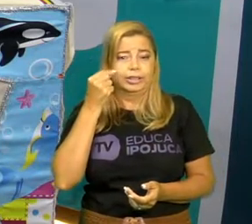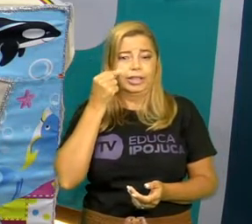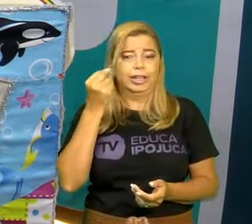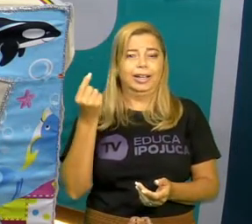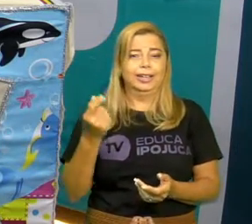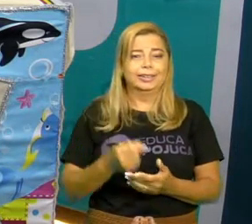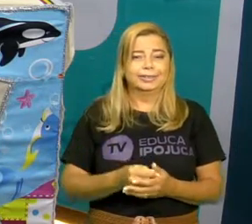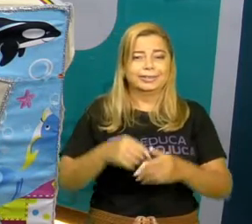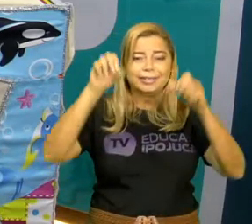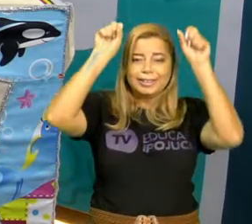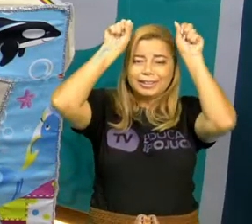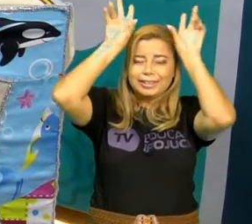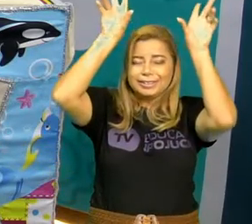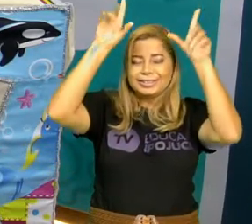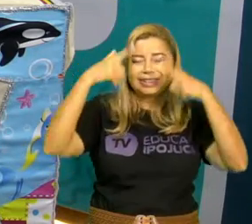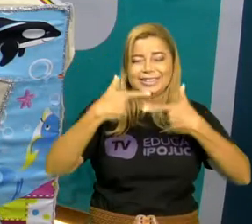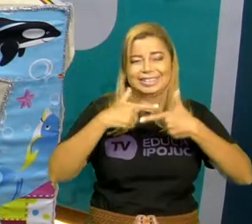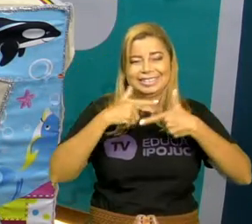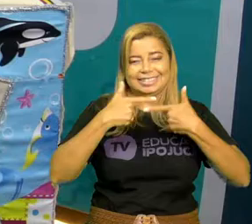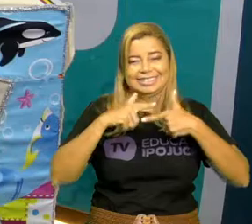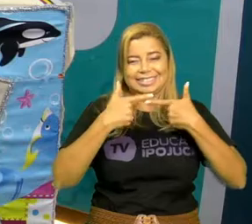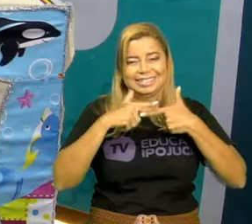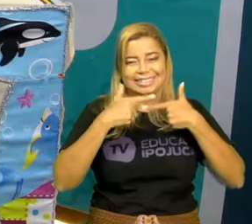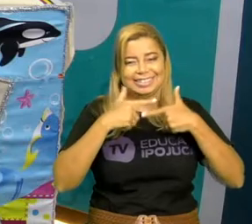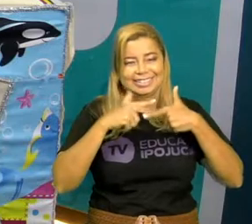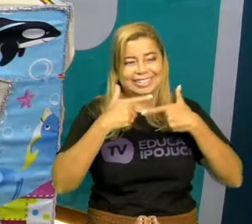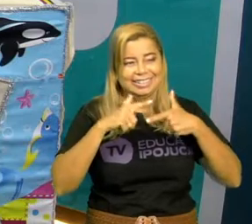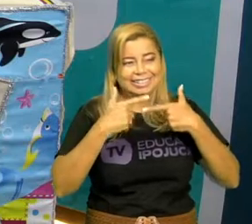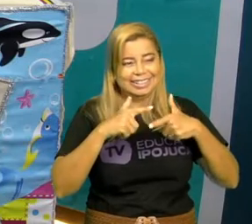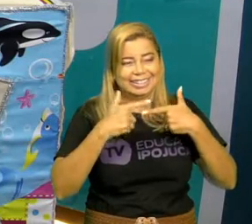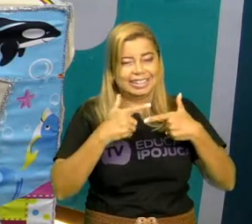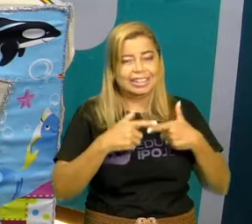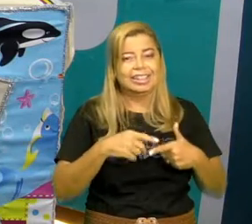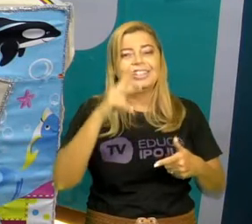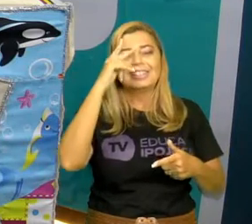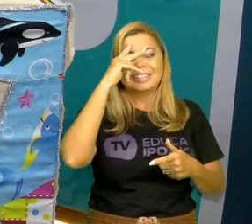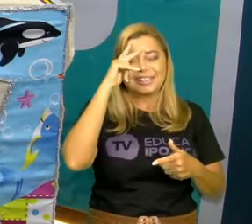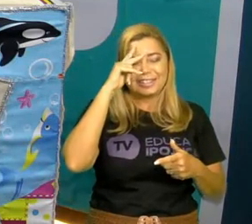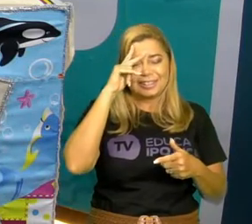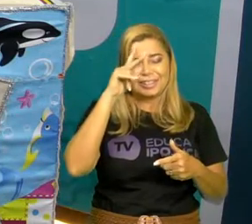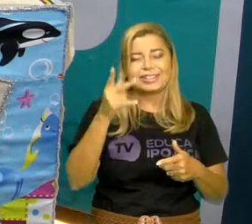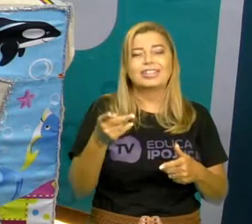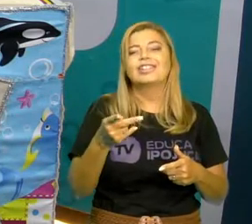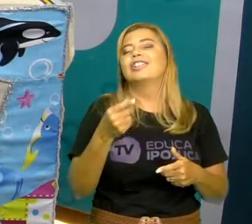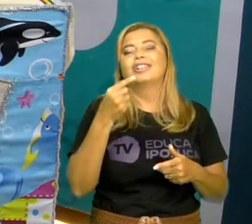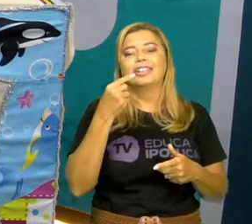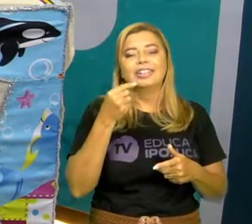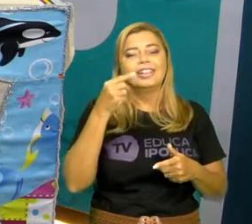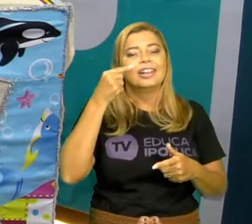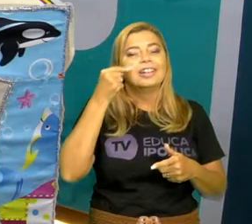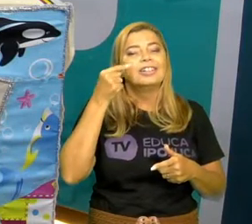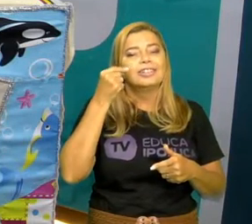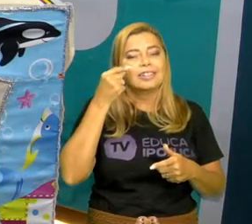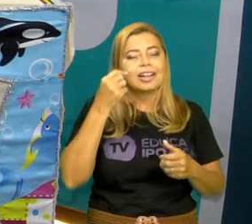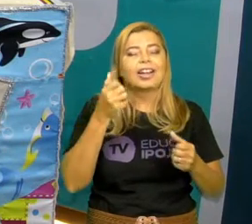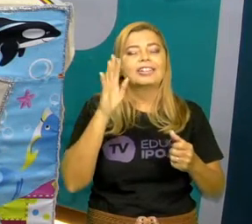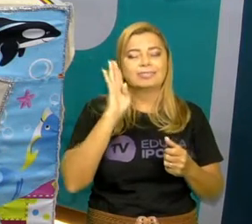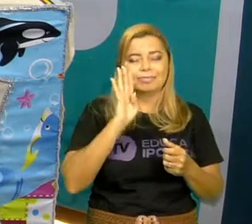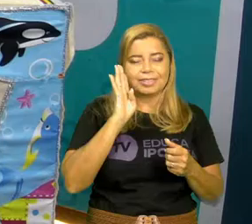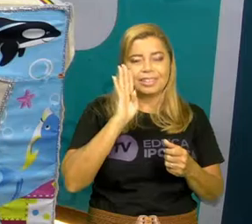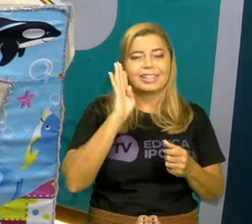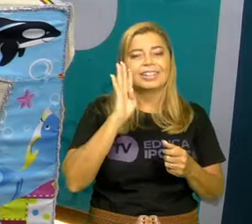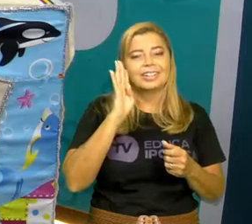leiturinha, se não voga, leiturinha. Mas esse ratinho foi muito legal. Esse foi legal, esse ratinho, gente. Não foi